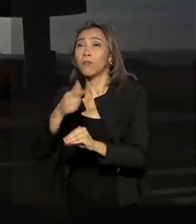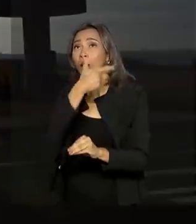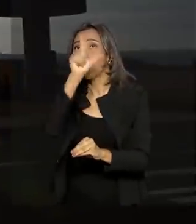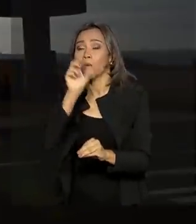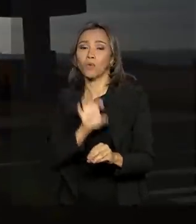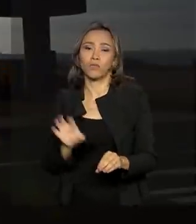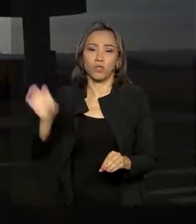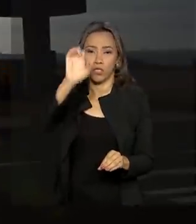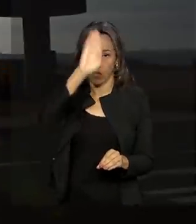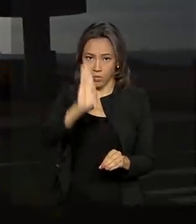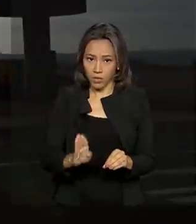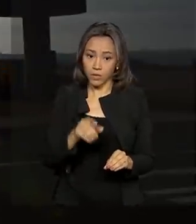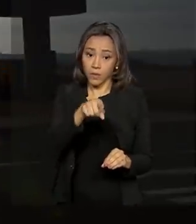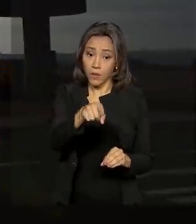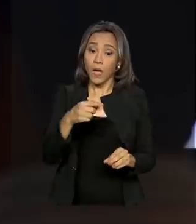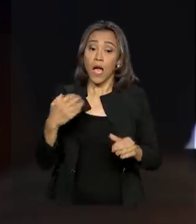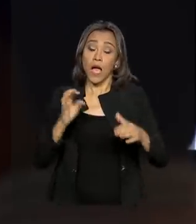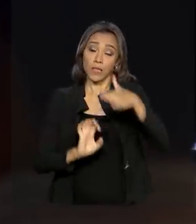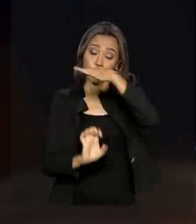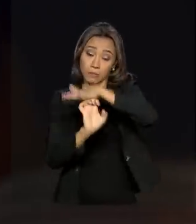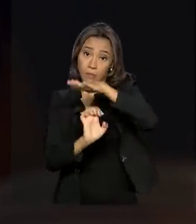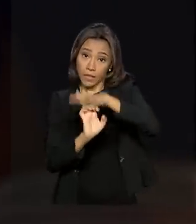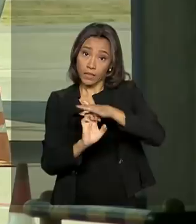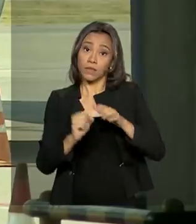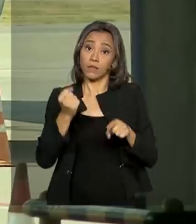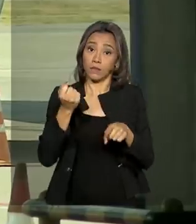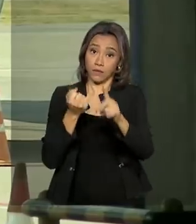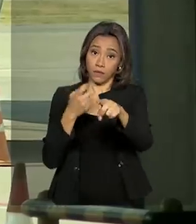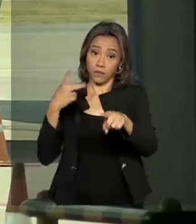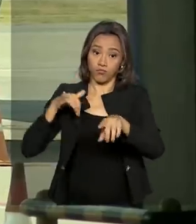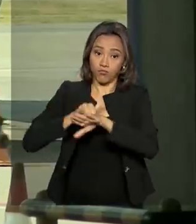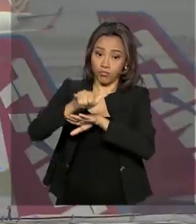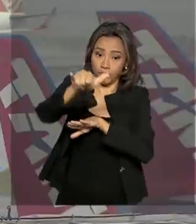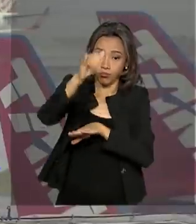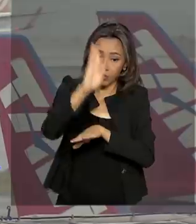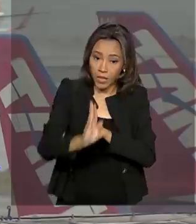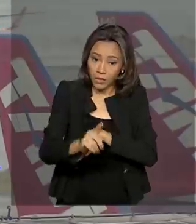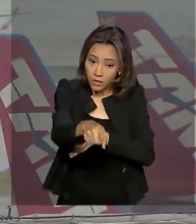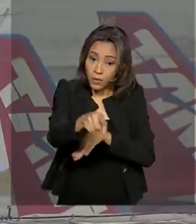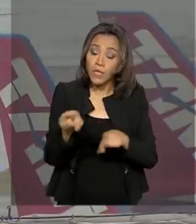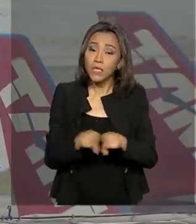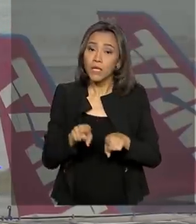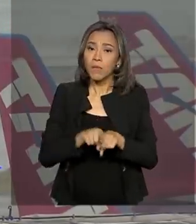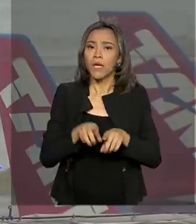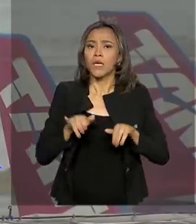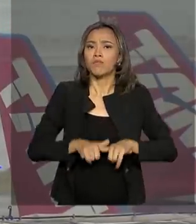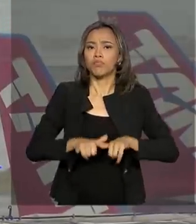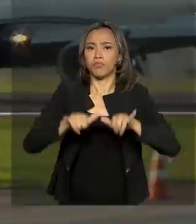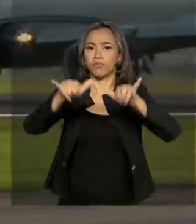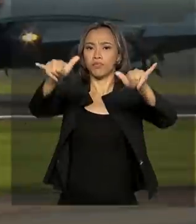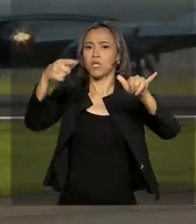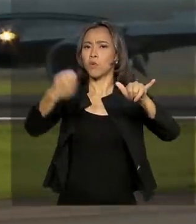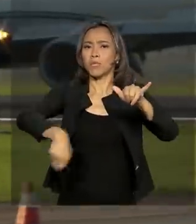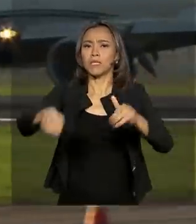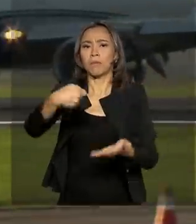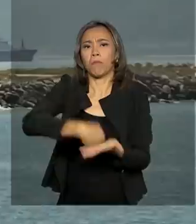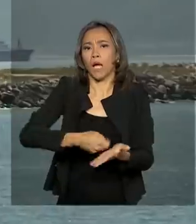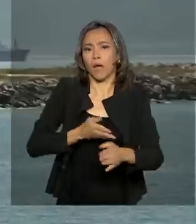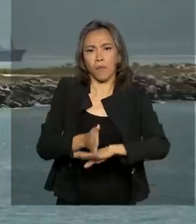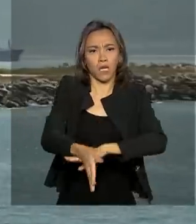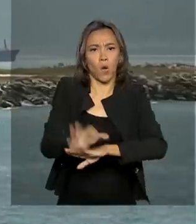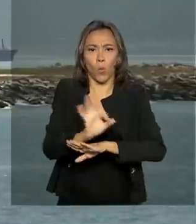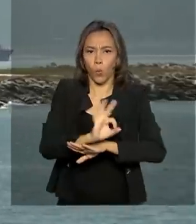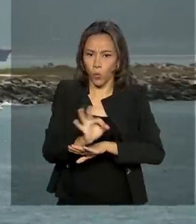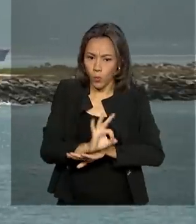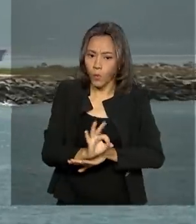As grandes companhias aéreas oferecem vagas nos voos e os aeroportos abrem mão das taxas de serviço. O trabalho já